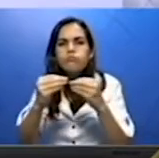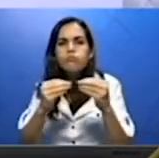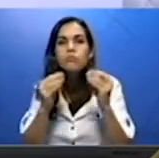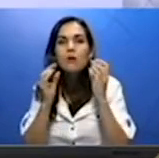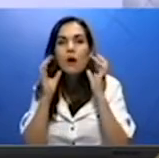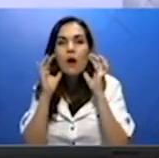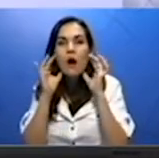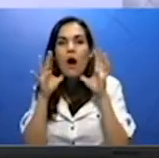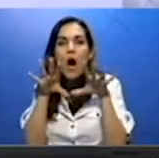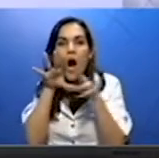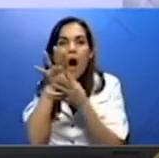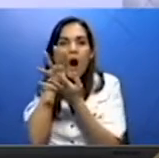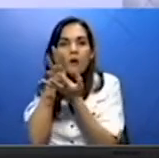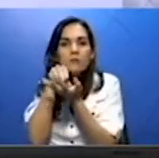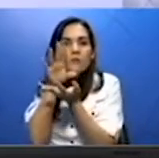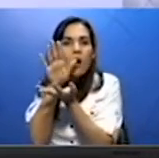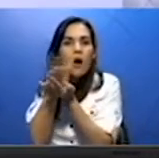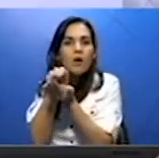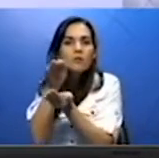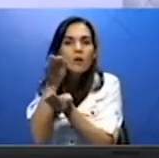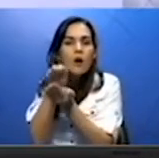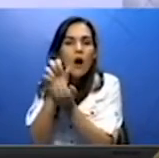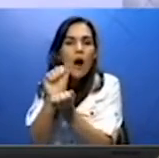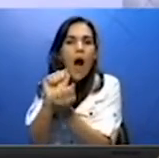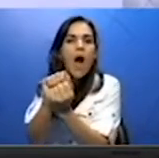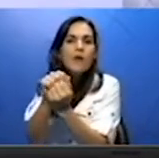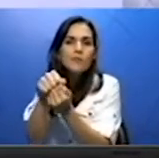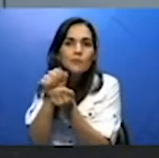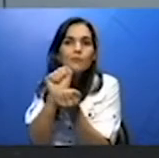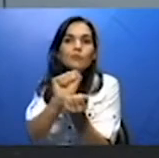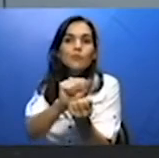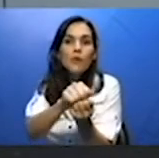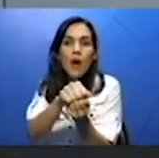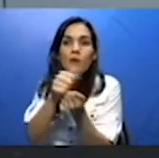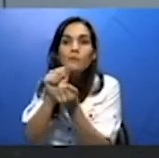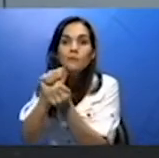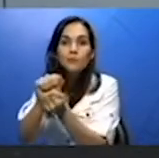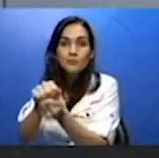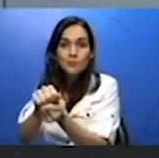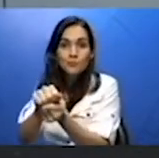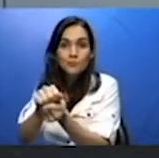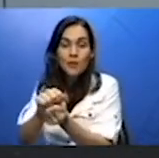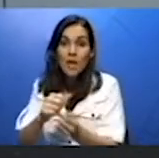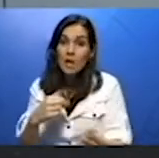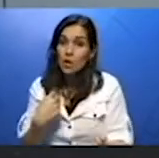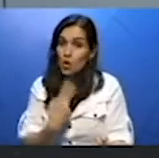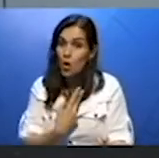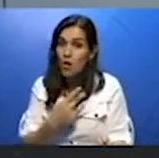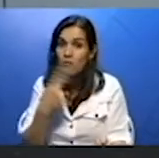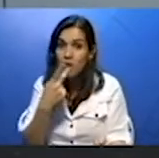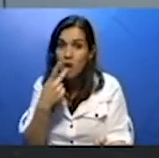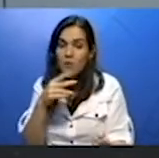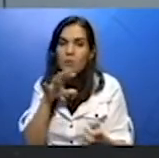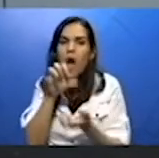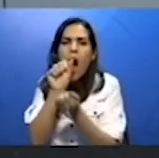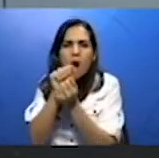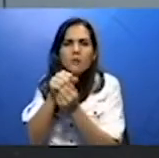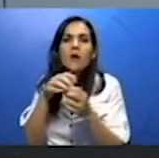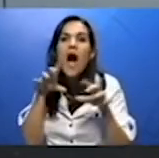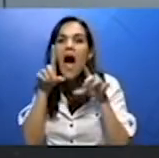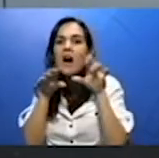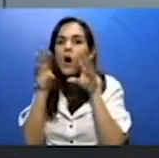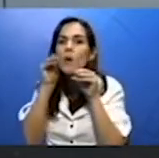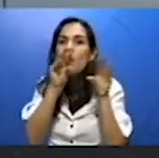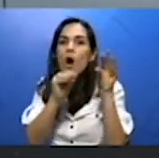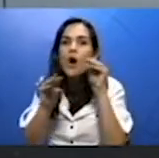na boca cuja principal função é a mastigação e nesse momento estou falando porque a minha mandíbula se encontra em movimento